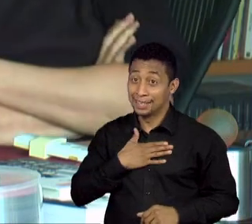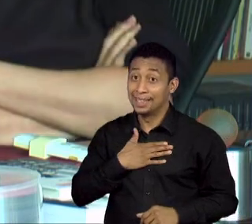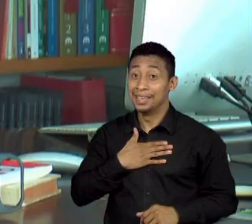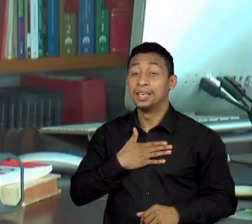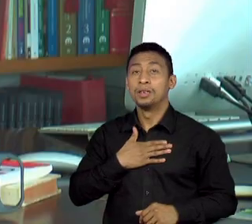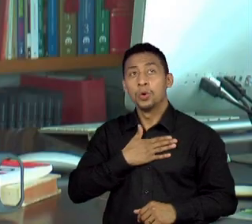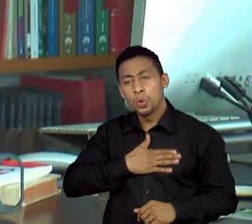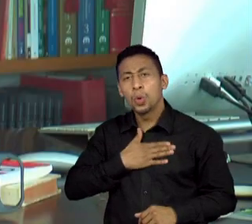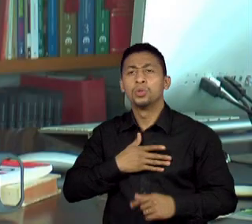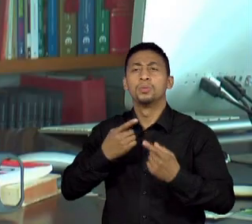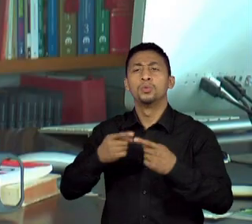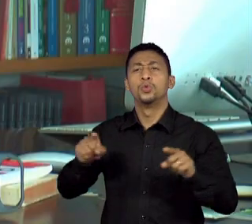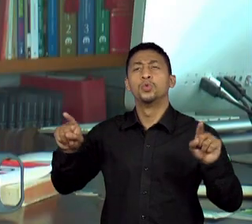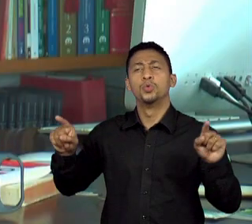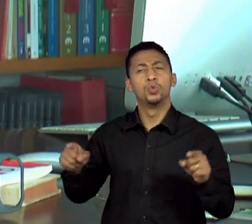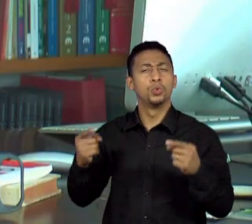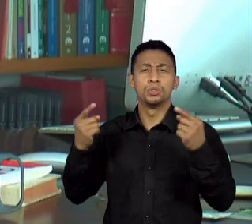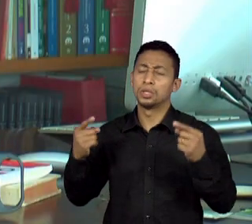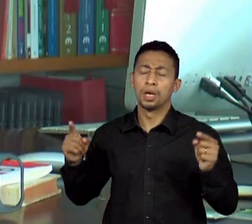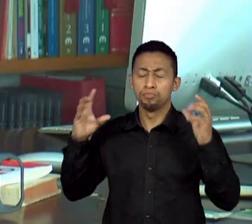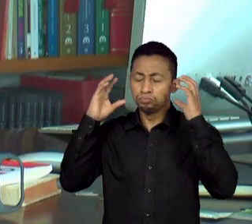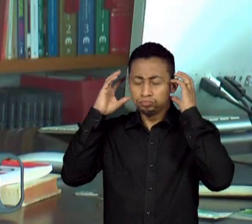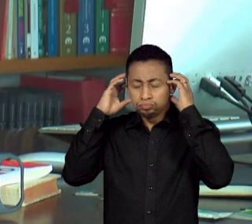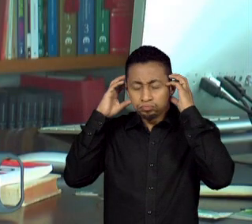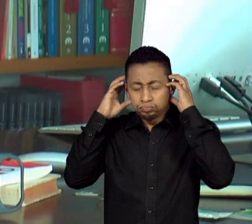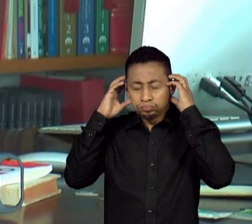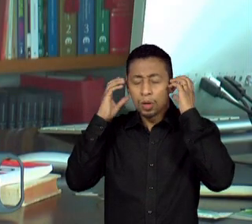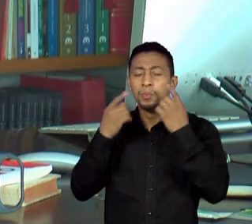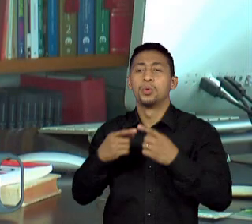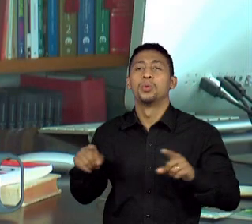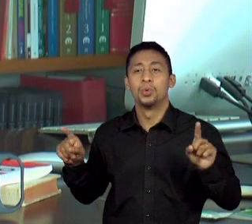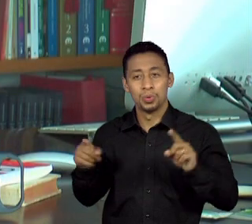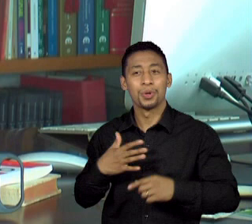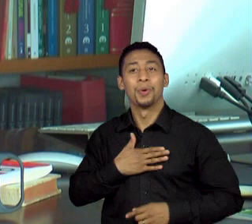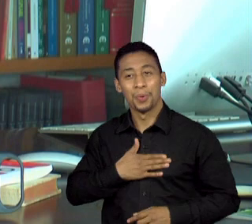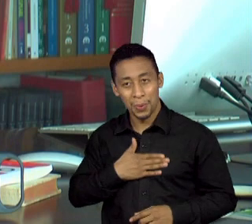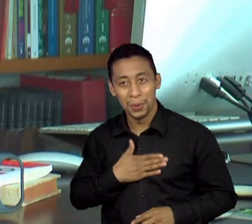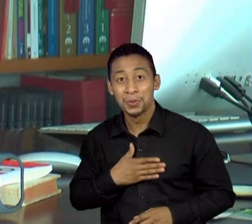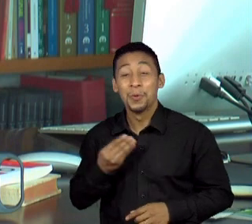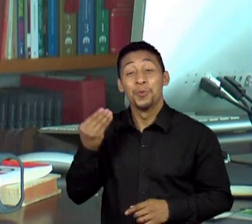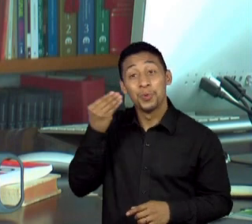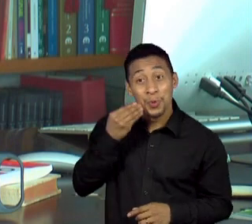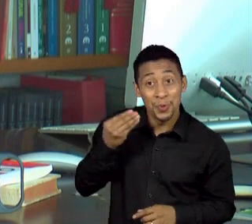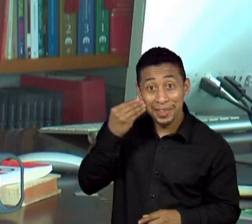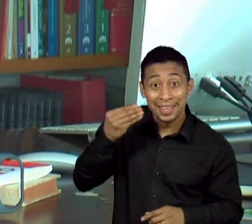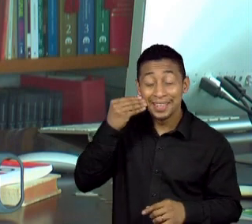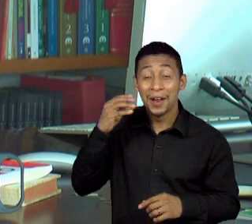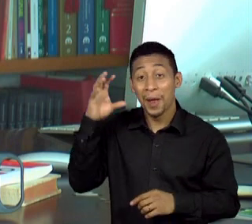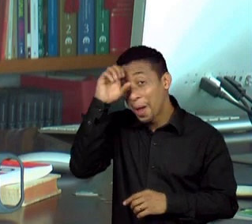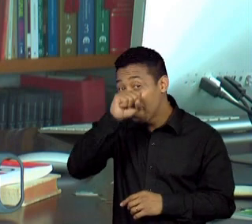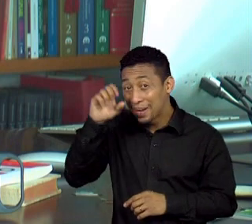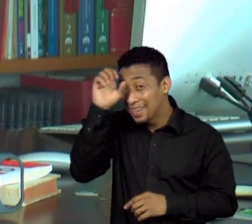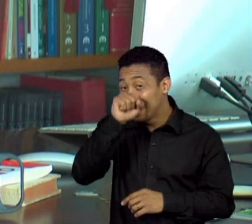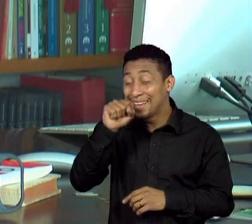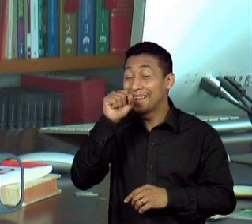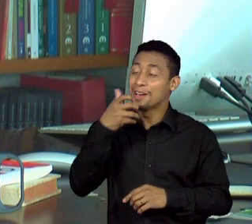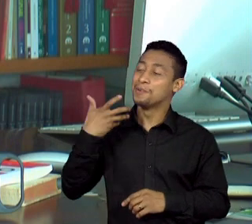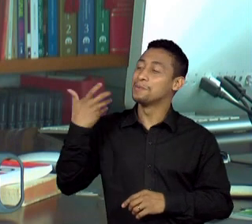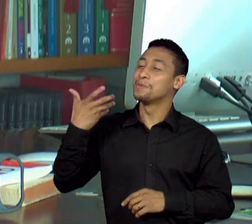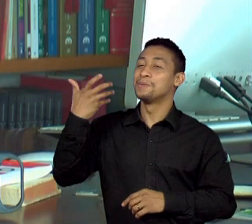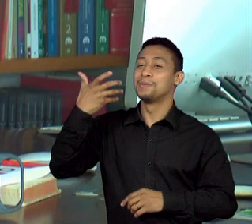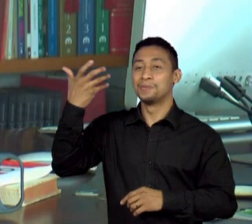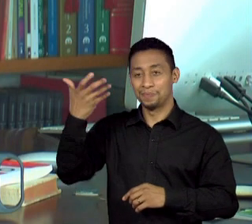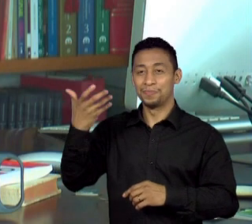bastante música, sigo ouvindo bastante música, estou tentando decorar Anjos Tronchos, a letra do Caetano, muito